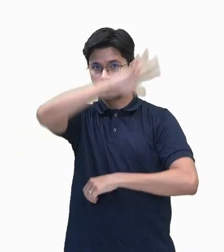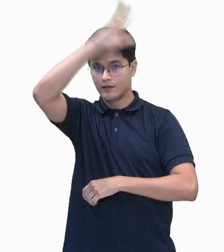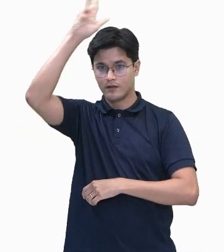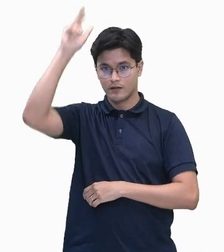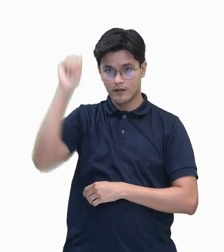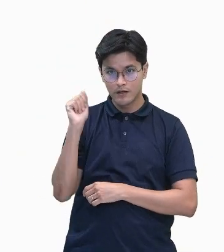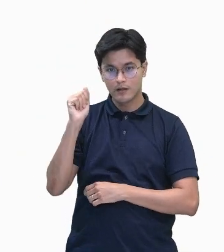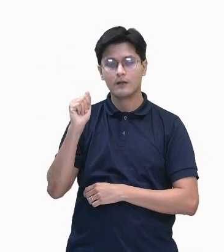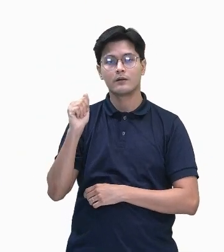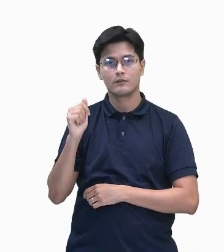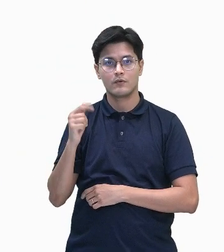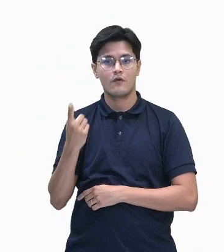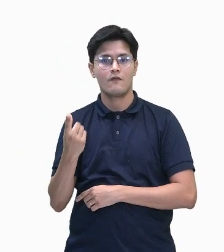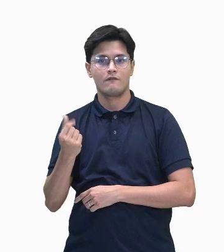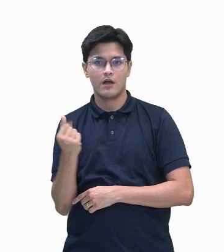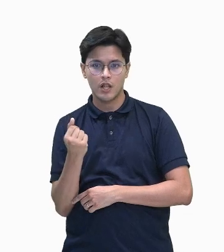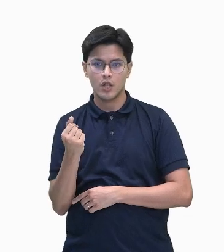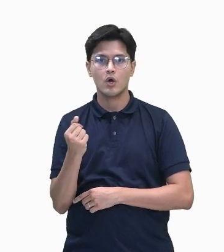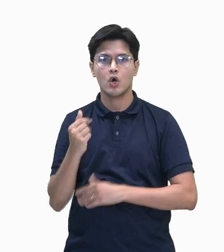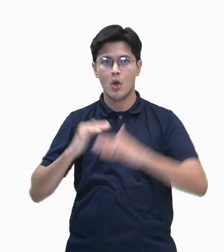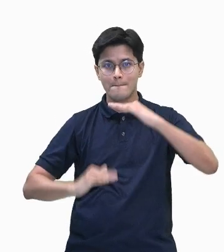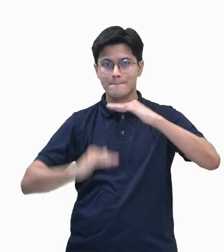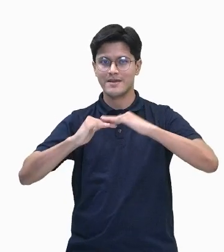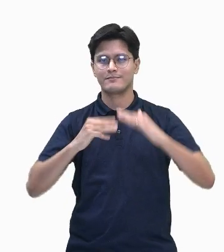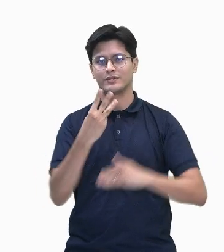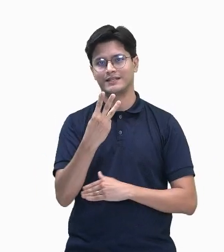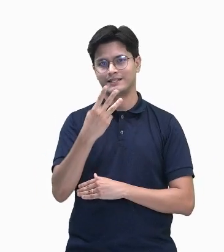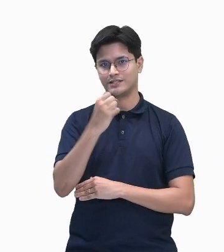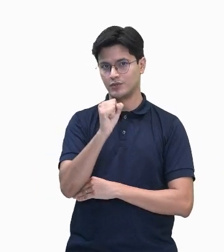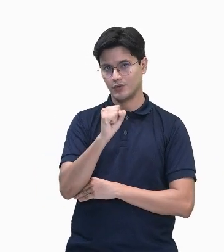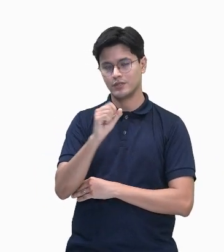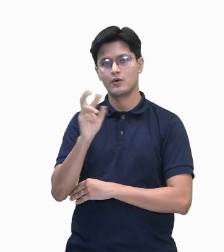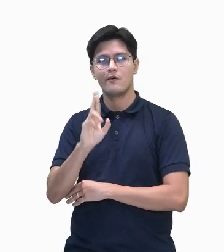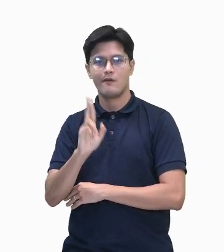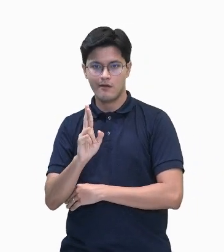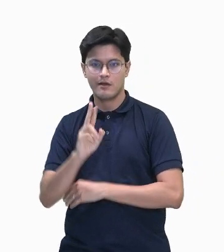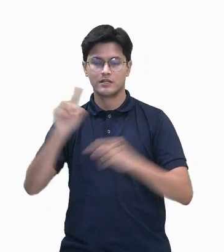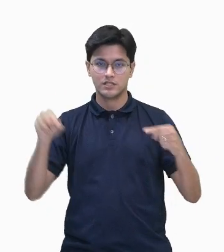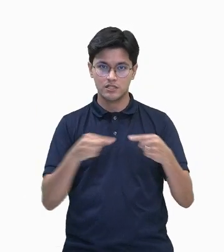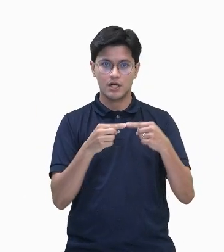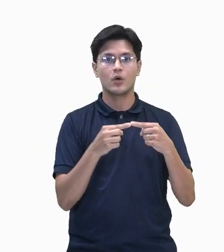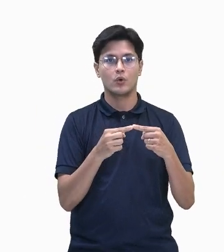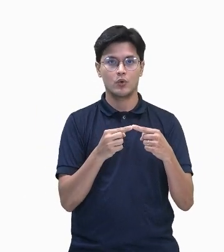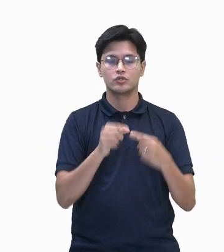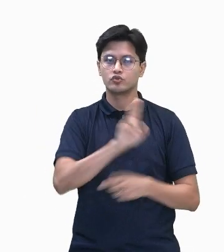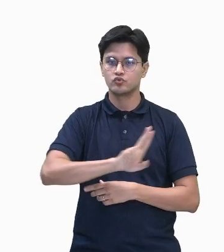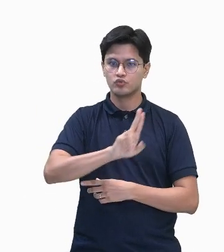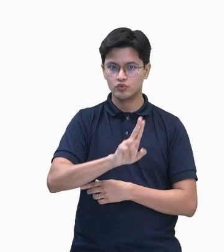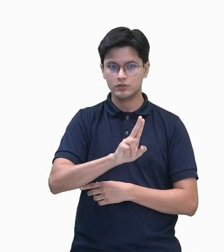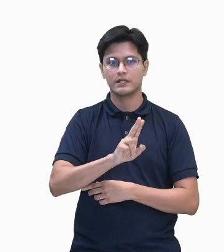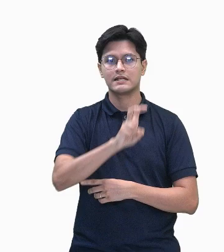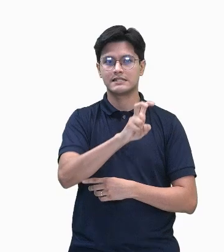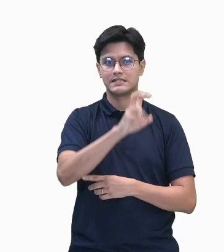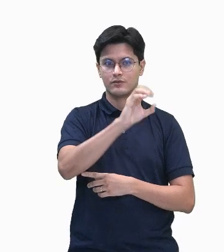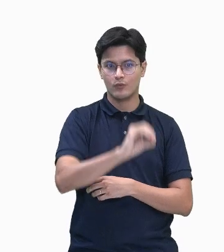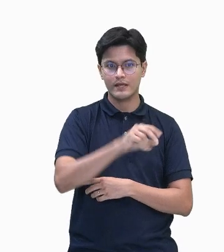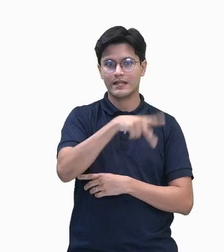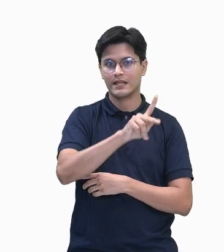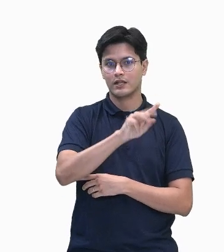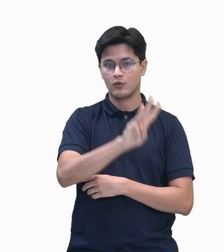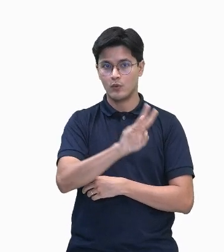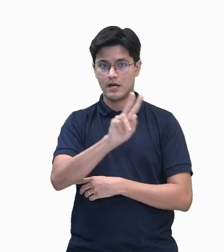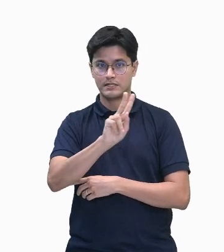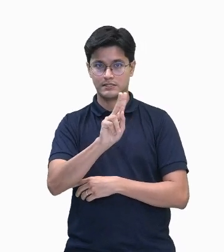mínima de energia elétrica é de R$ 38,00, correspondente a um consumo de até 50 kWh. A partir do momento